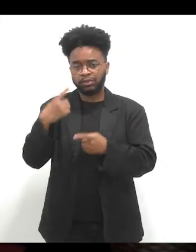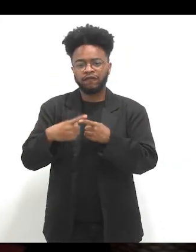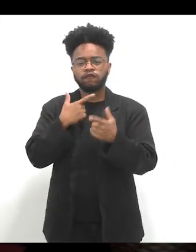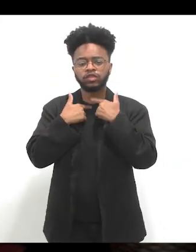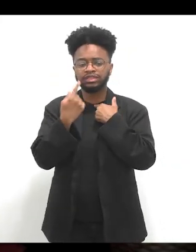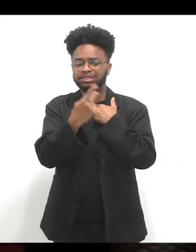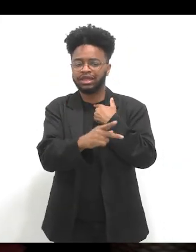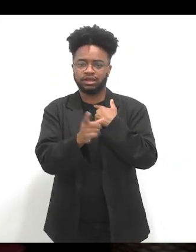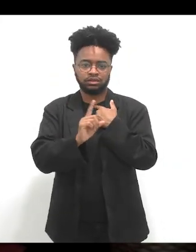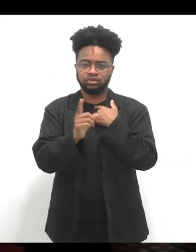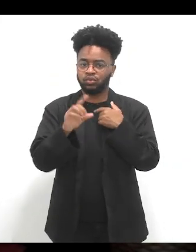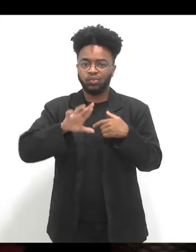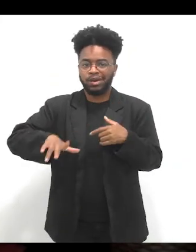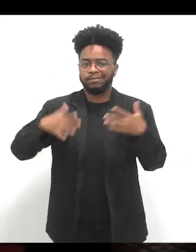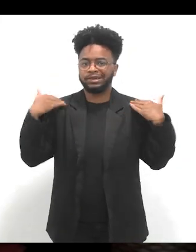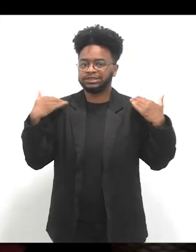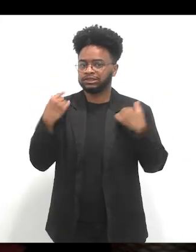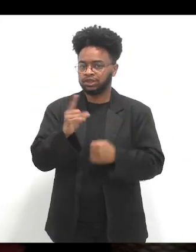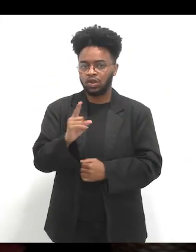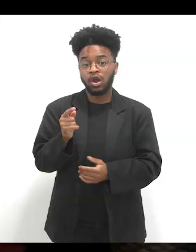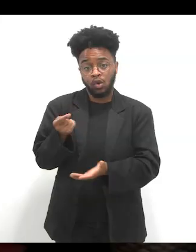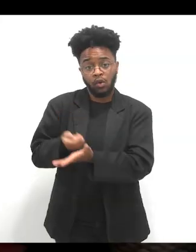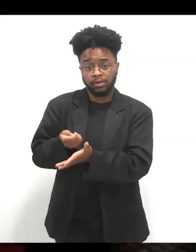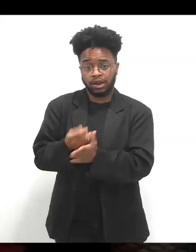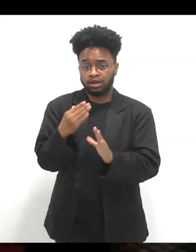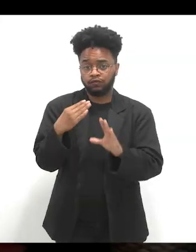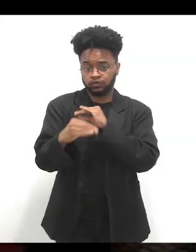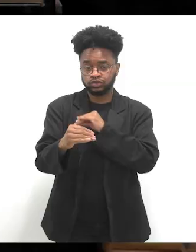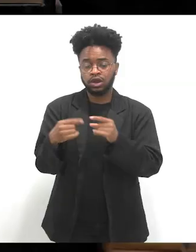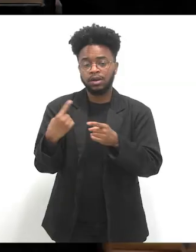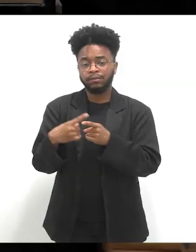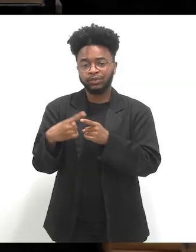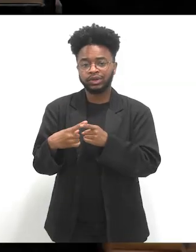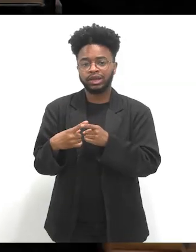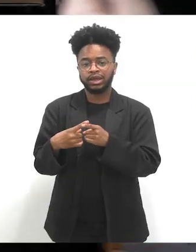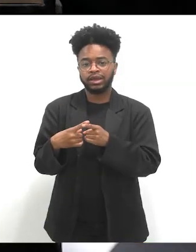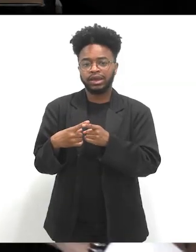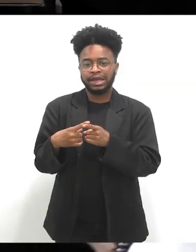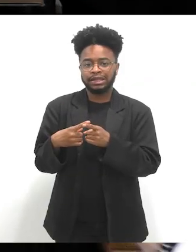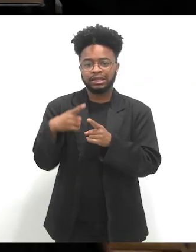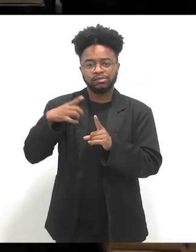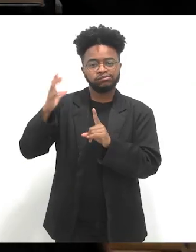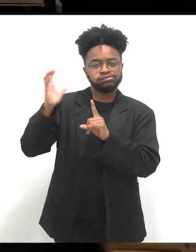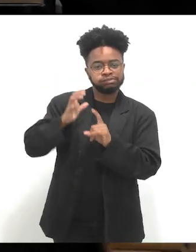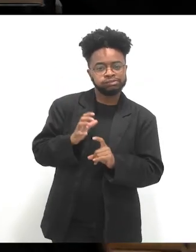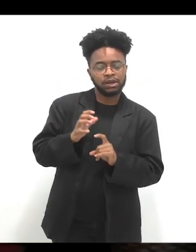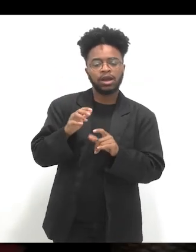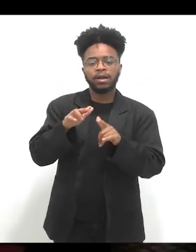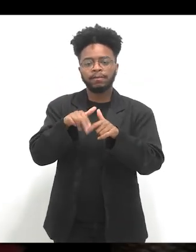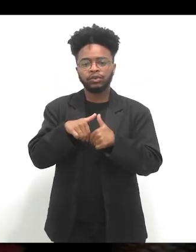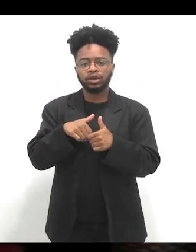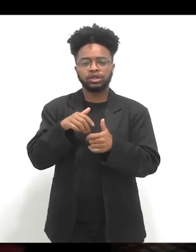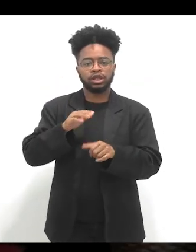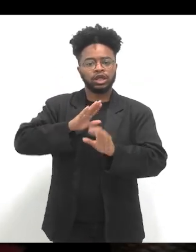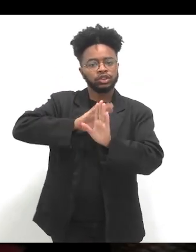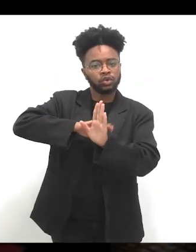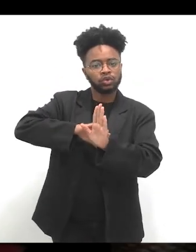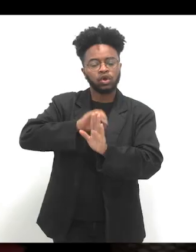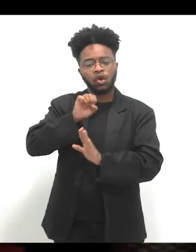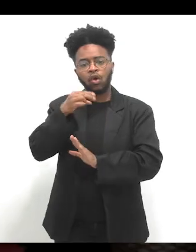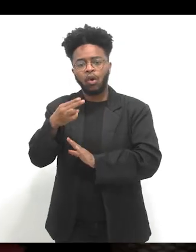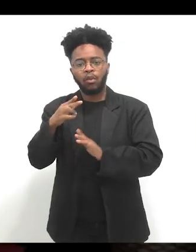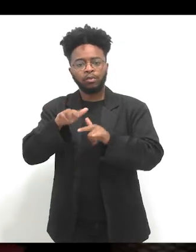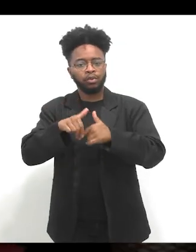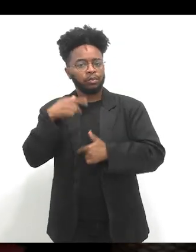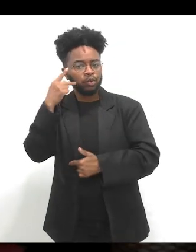cultura, porque quer, não vem a passeio. Vem de maneira forçada, porque está sendo compelida em razão de uma convicção ideológica, de